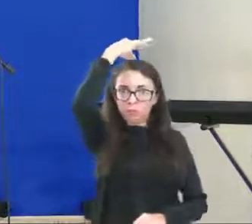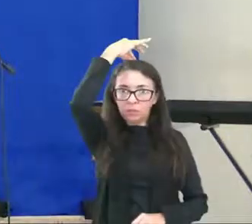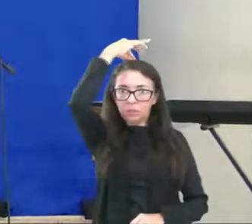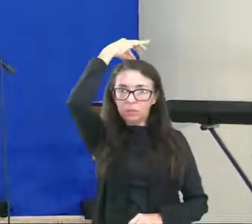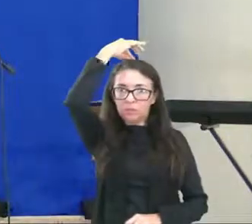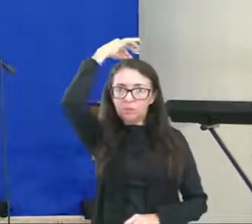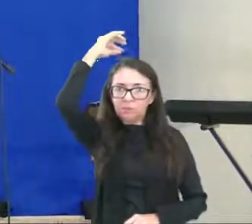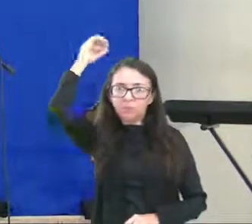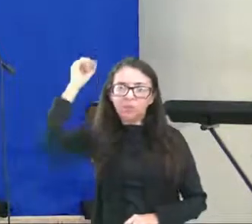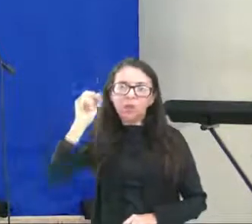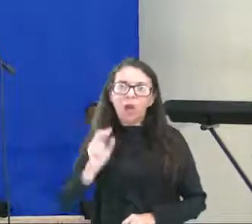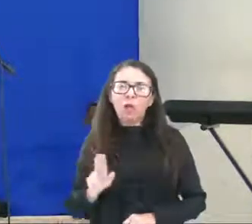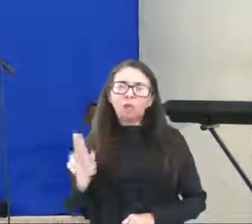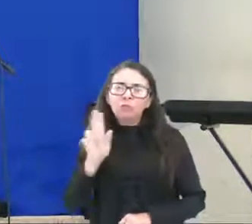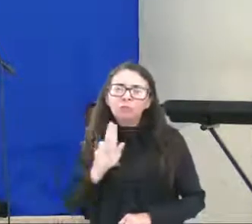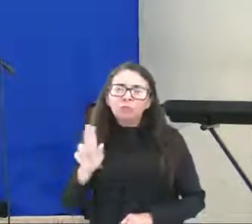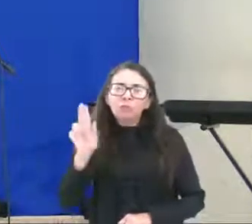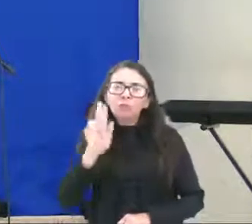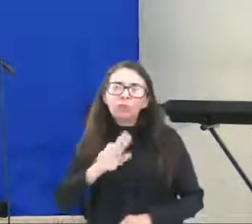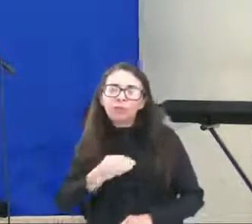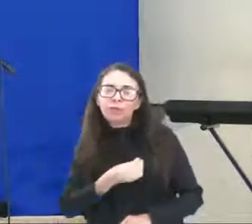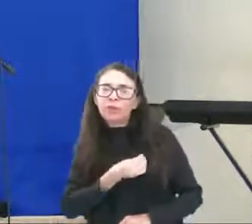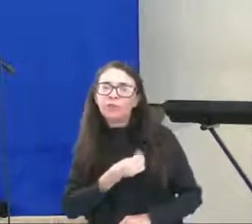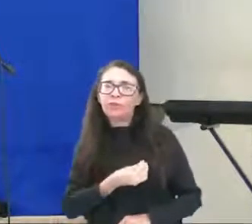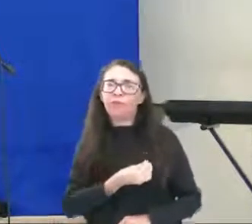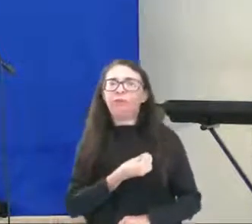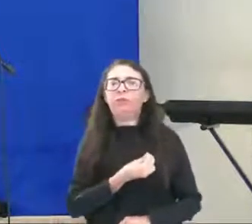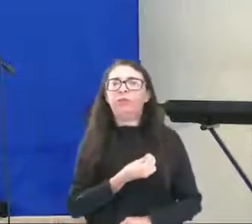de Cristo. Primeira proposição.